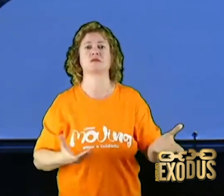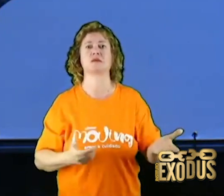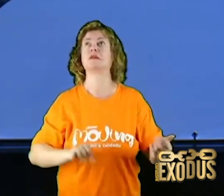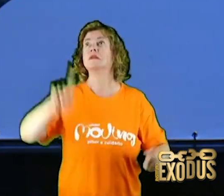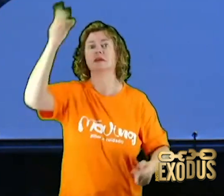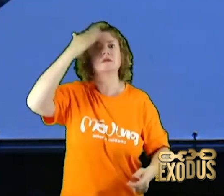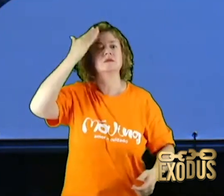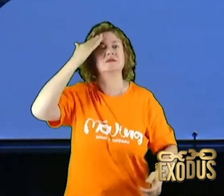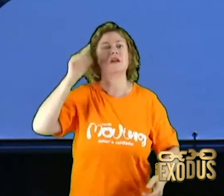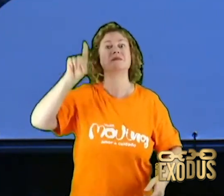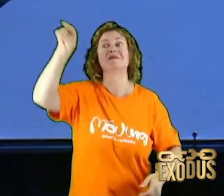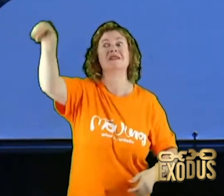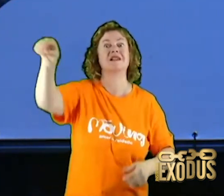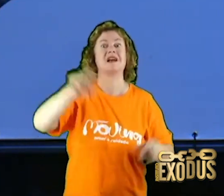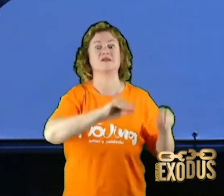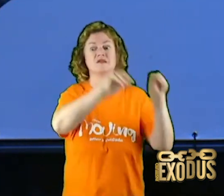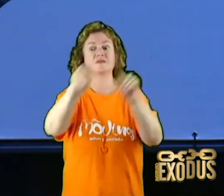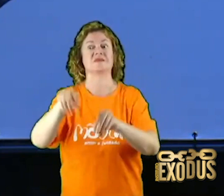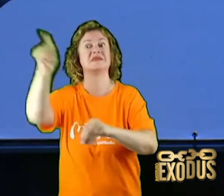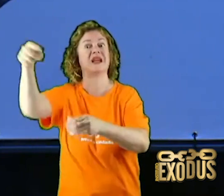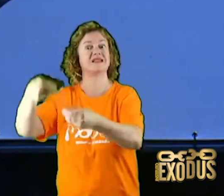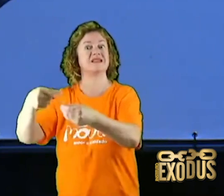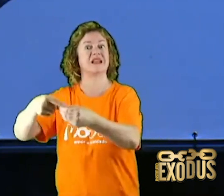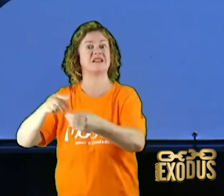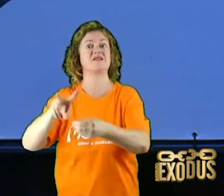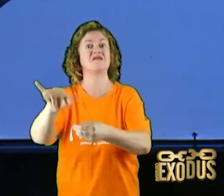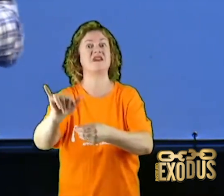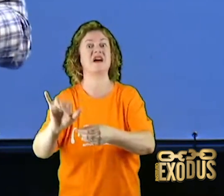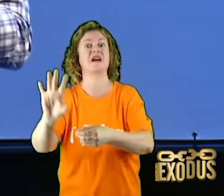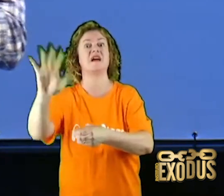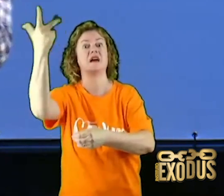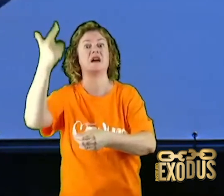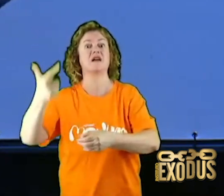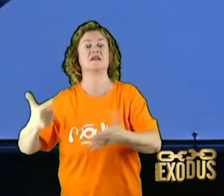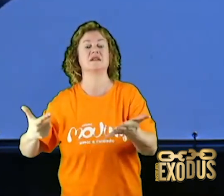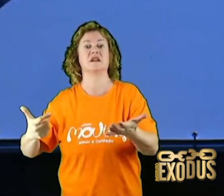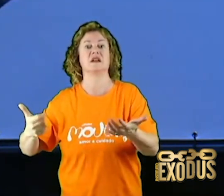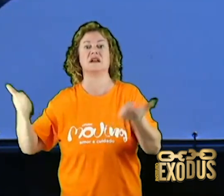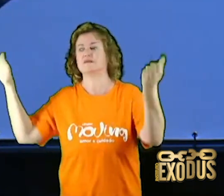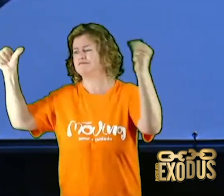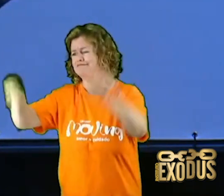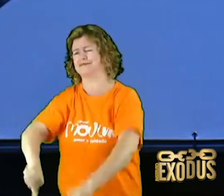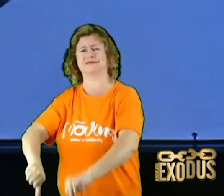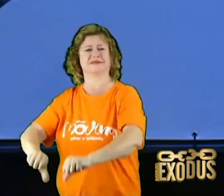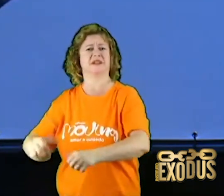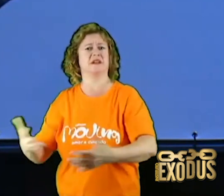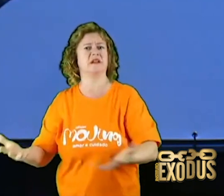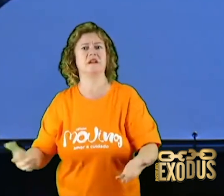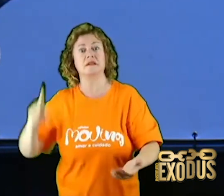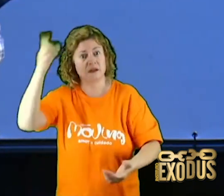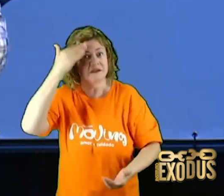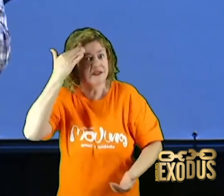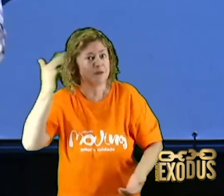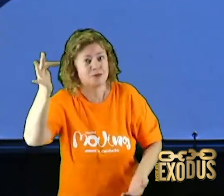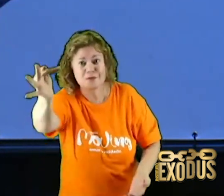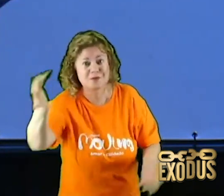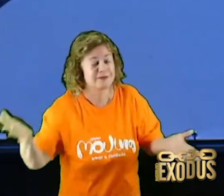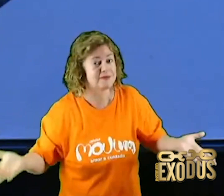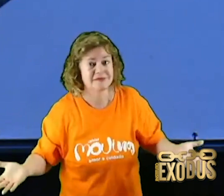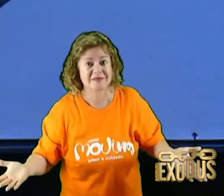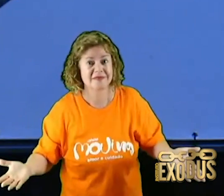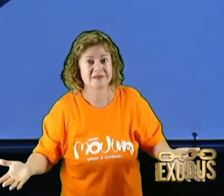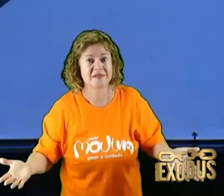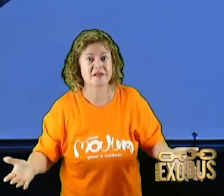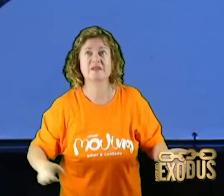desgraça naquela cidade e Deus vai te poupar? Então aprenda a glorificar a Deus e dizer que Ele é maravilhoso, não só nos momentos bons, mas também